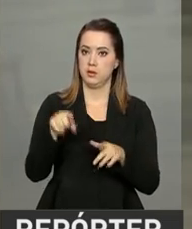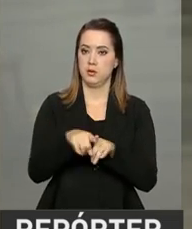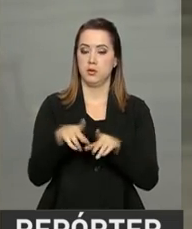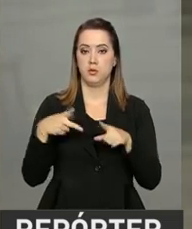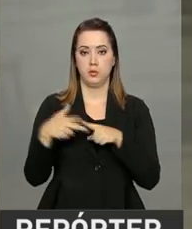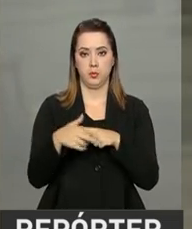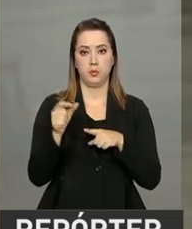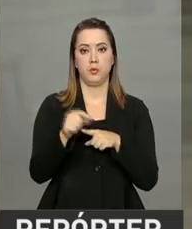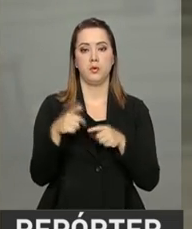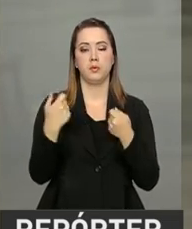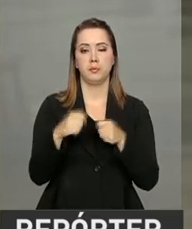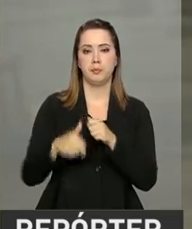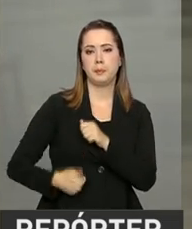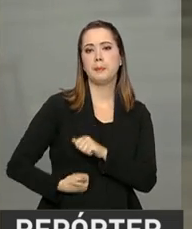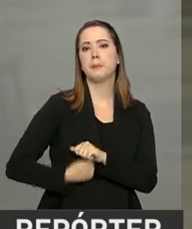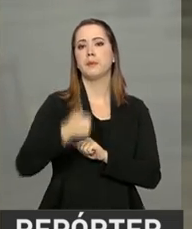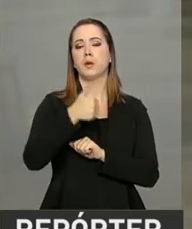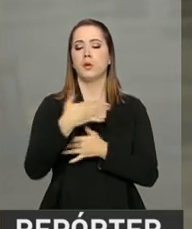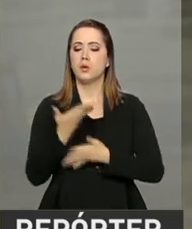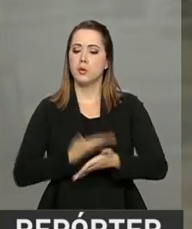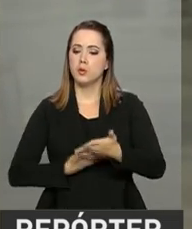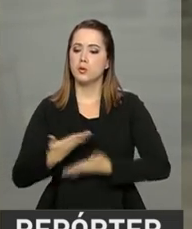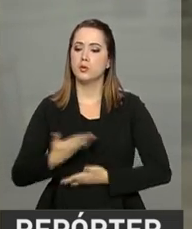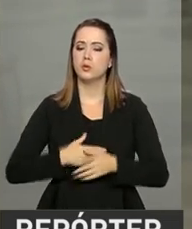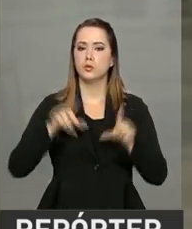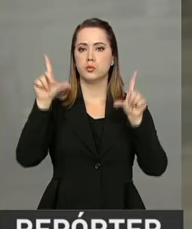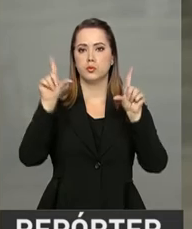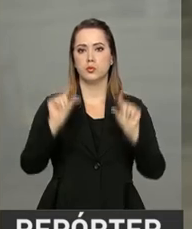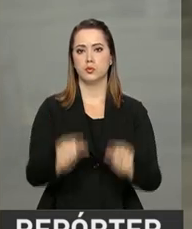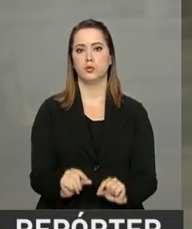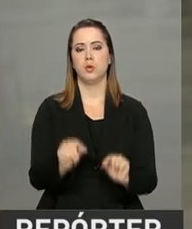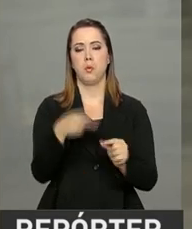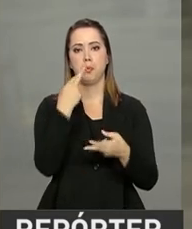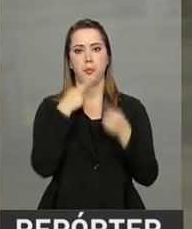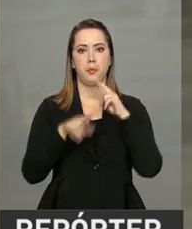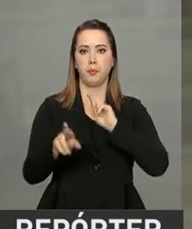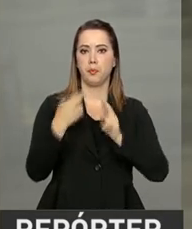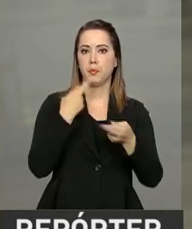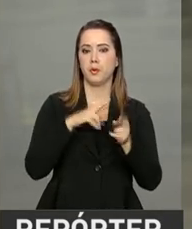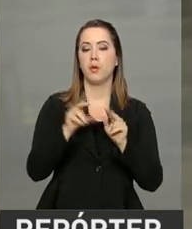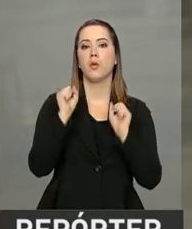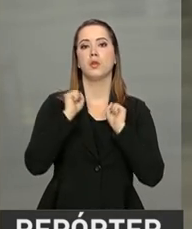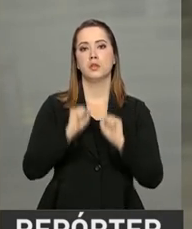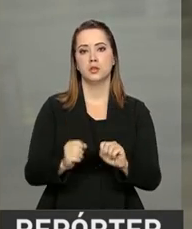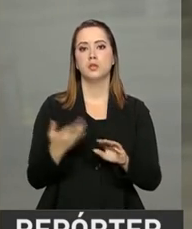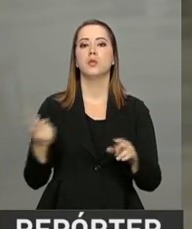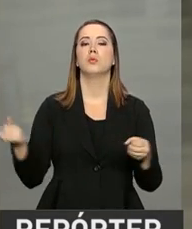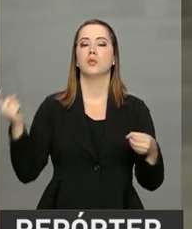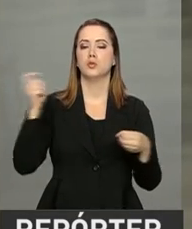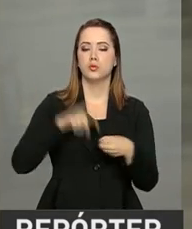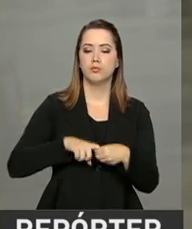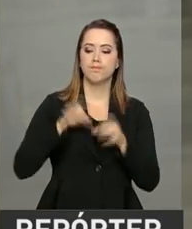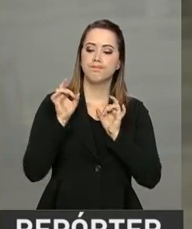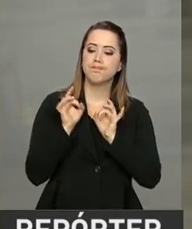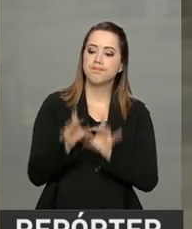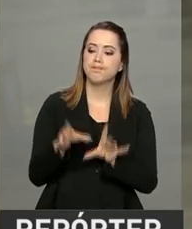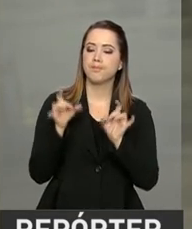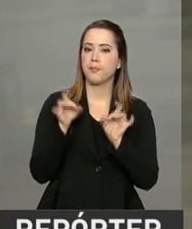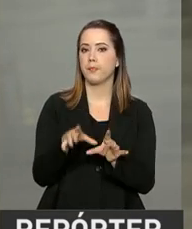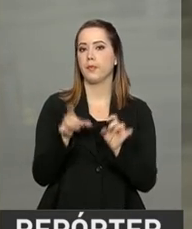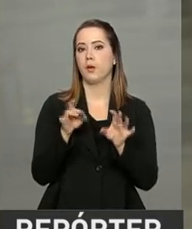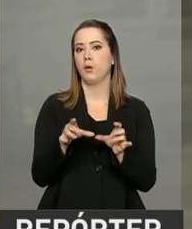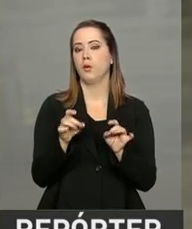suspensos conseguirem melhorar o serviço reduzir o número de reclamações elas podem voltar a comercializar os